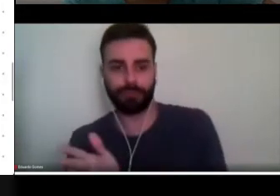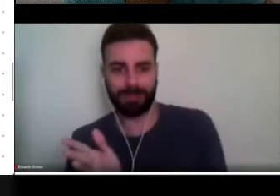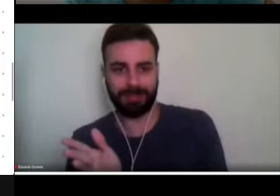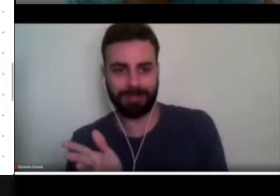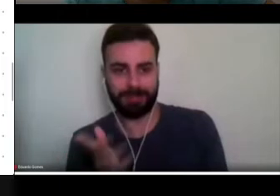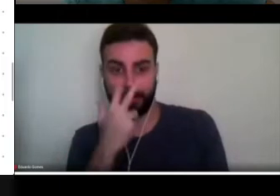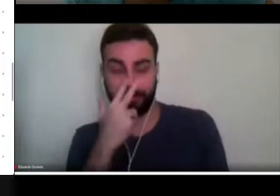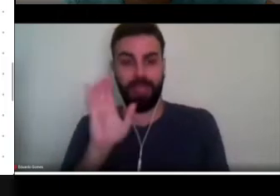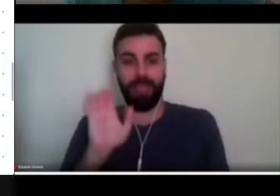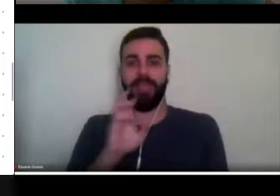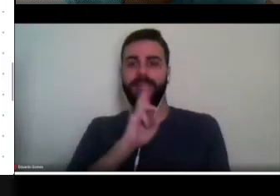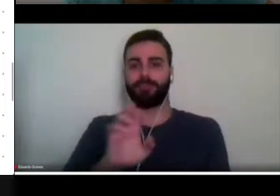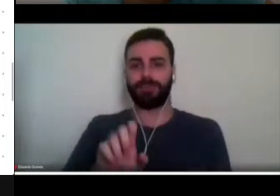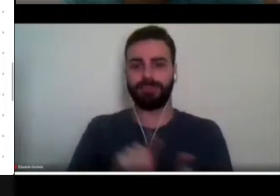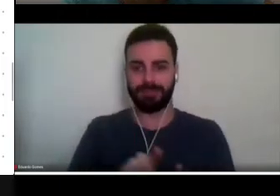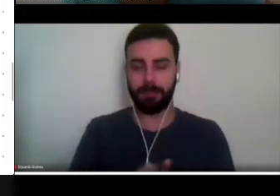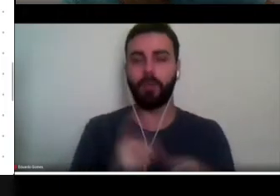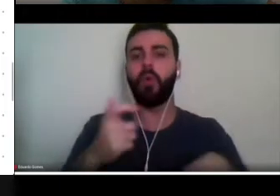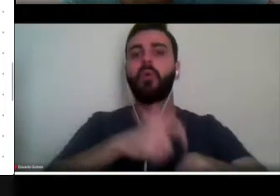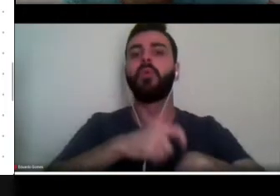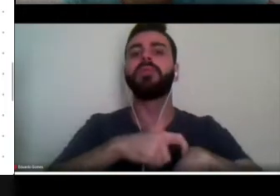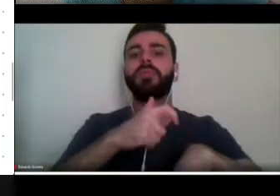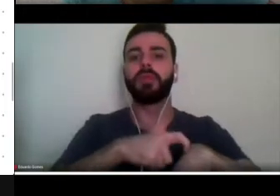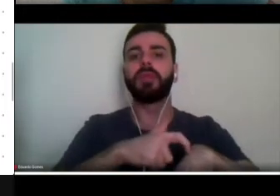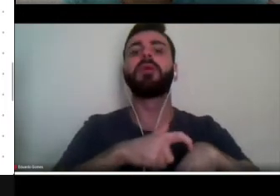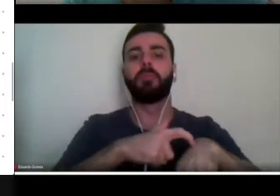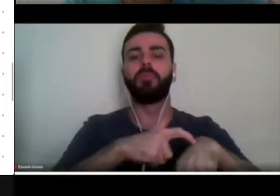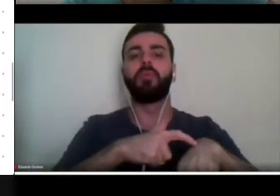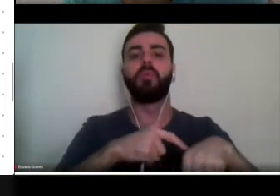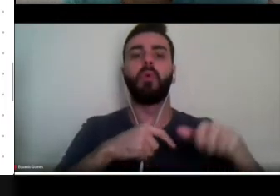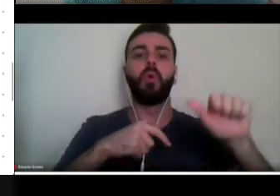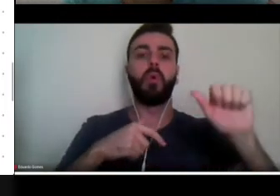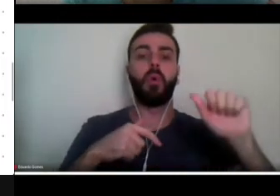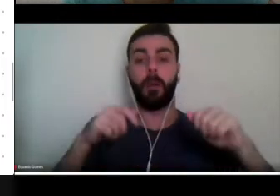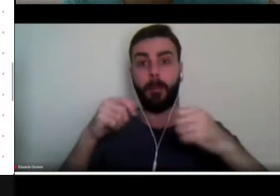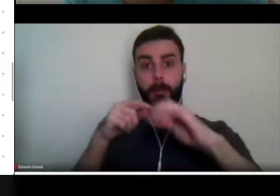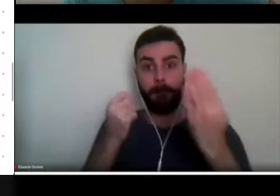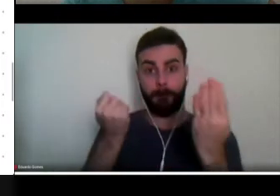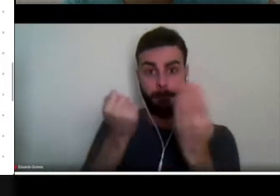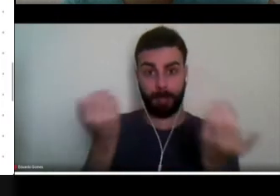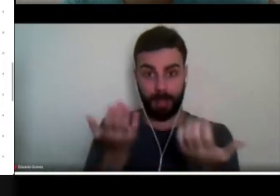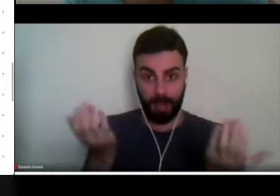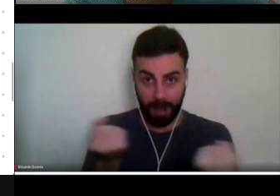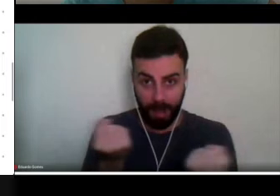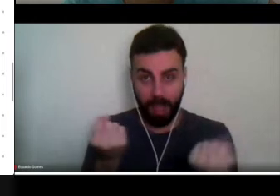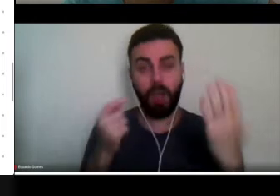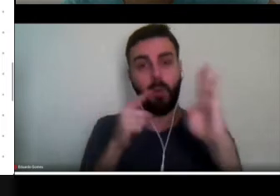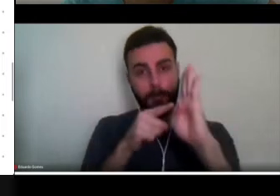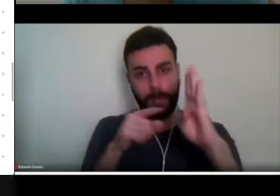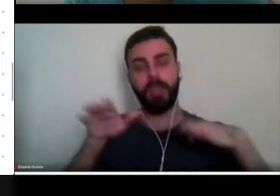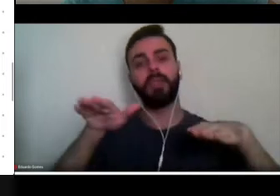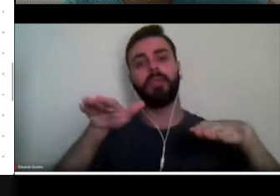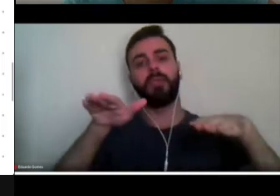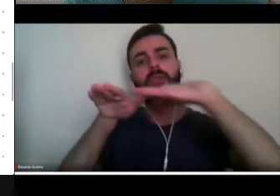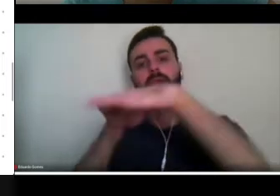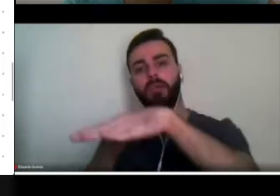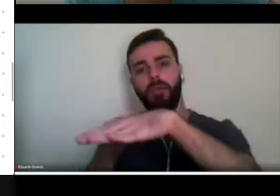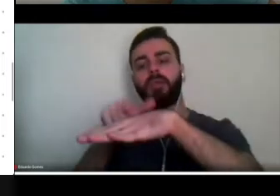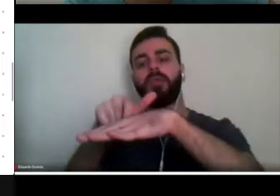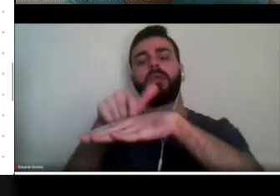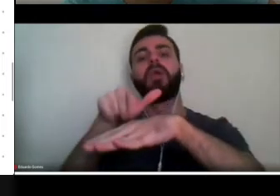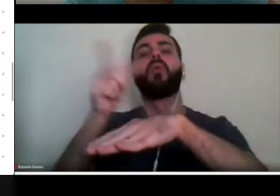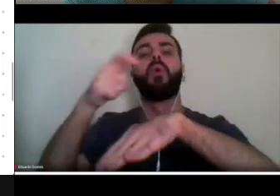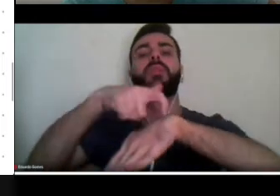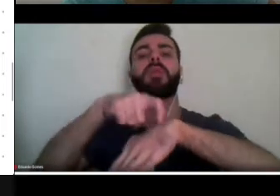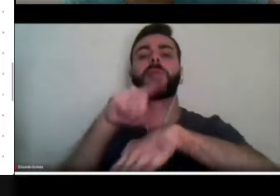O carro B vai ultrapassar o carro A em 1 segundo, que é onde B fica na frente de A. É em 1